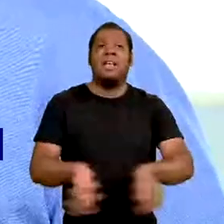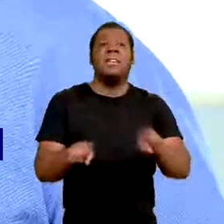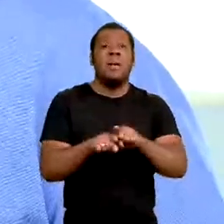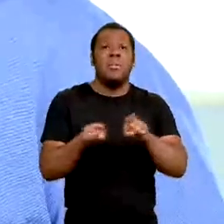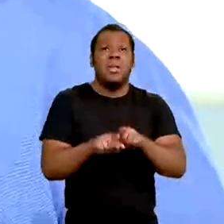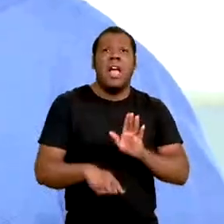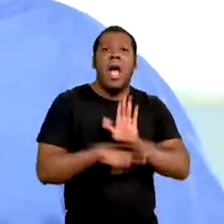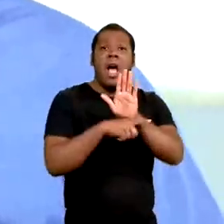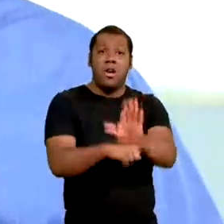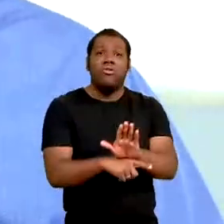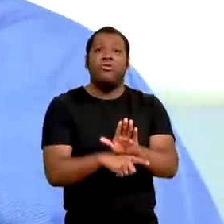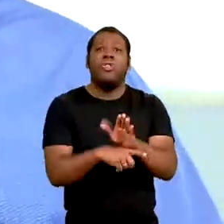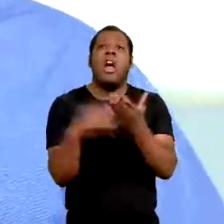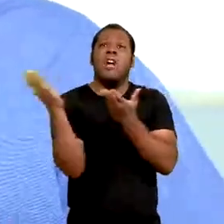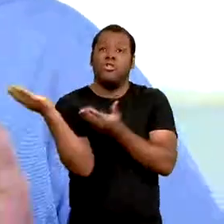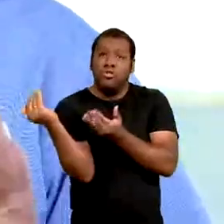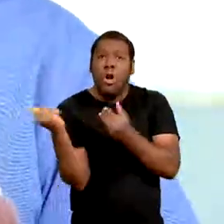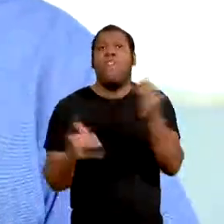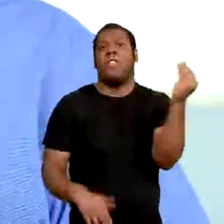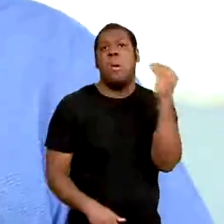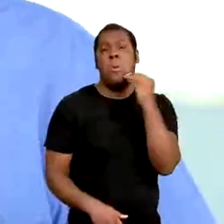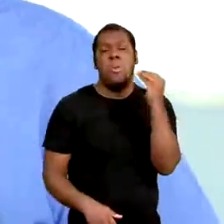de oportunidade aquela visão de esperança